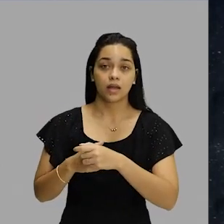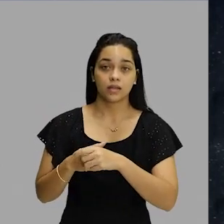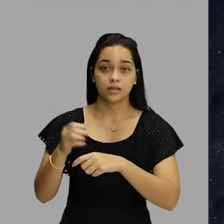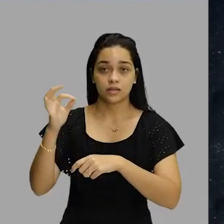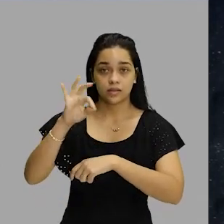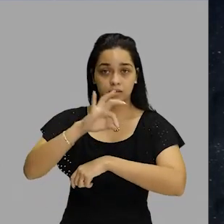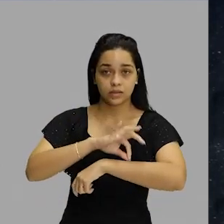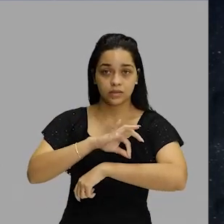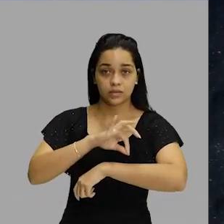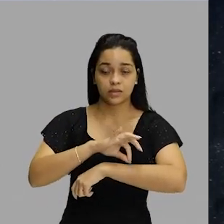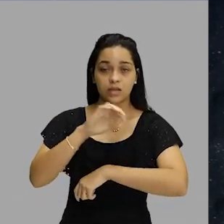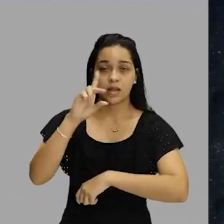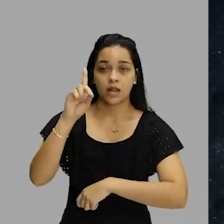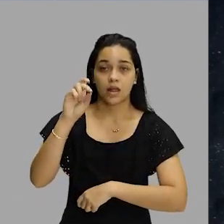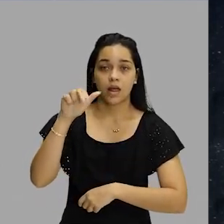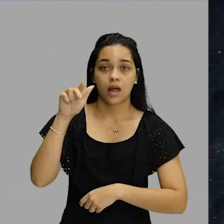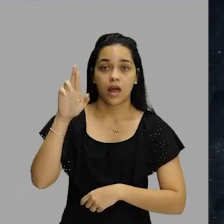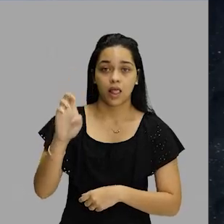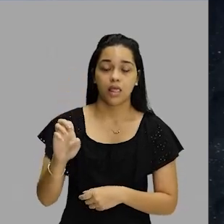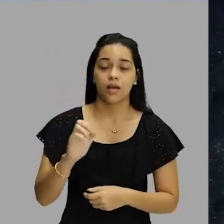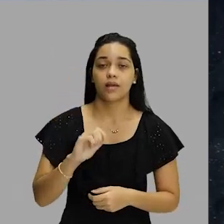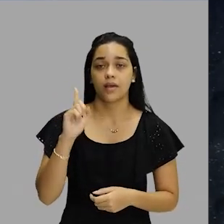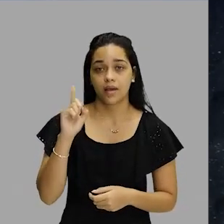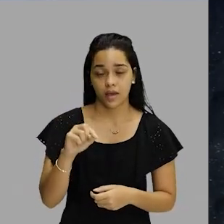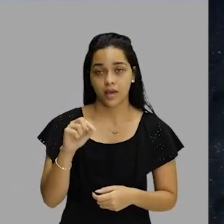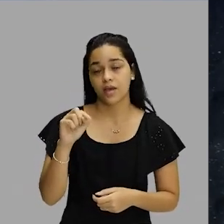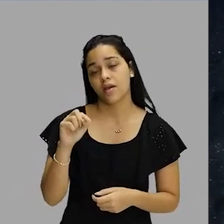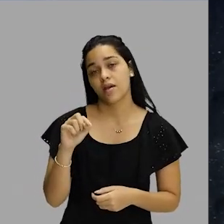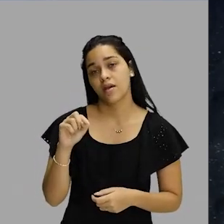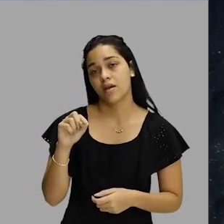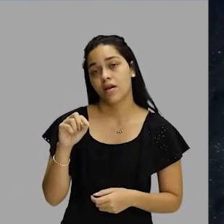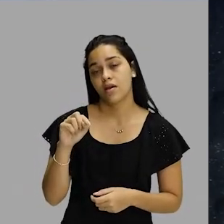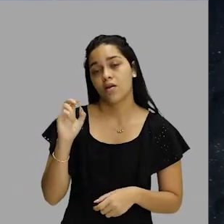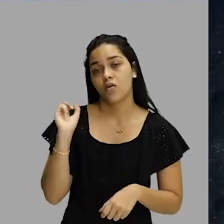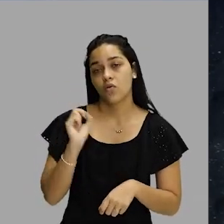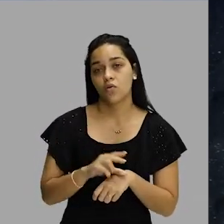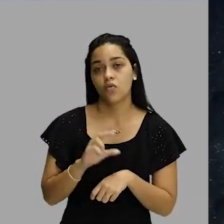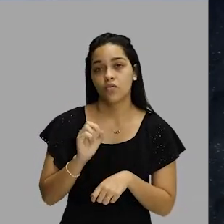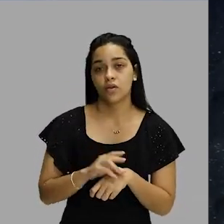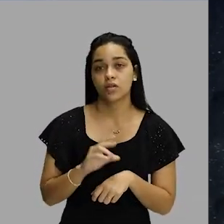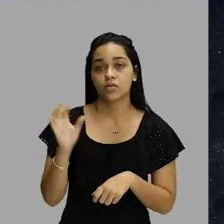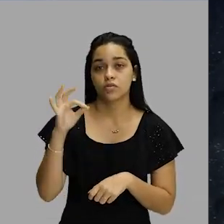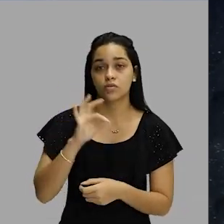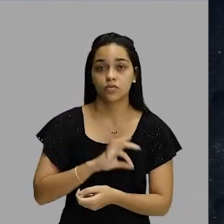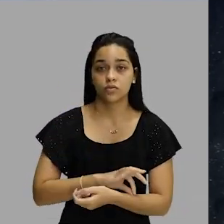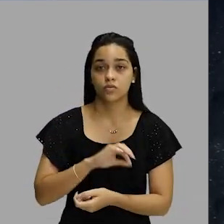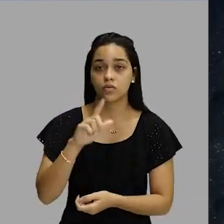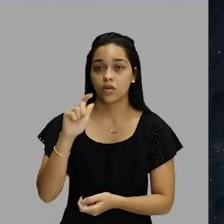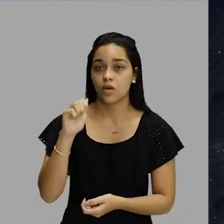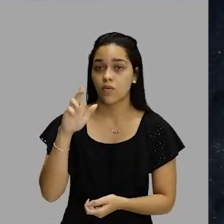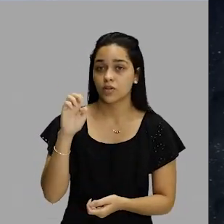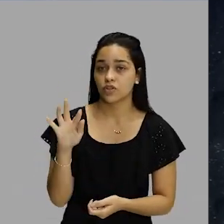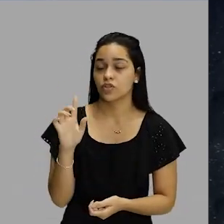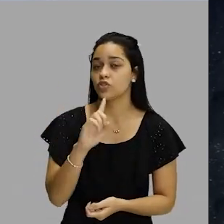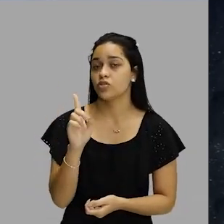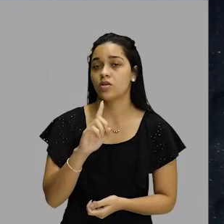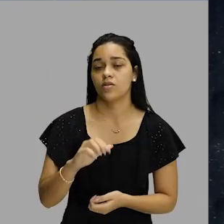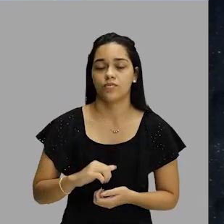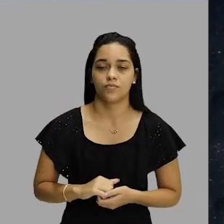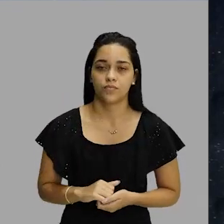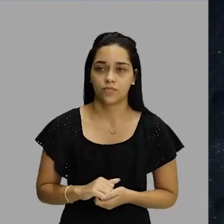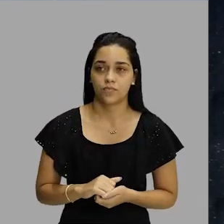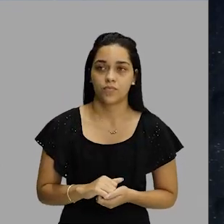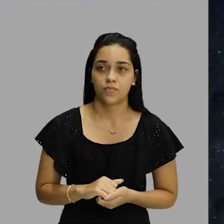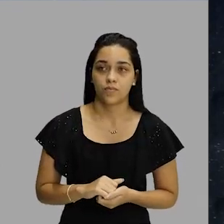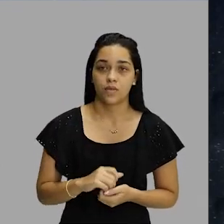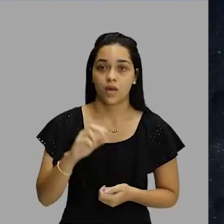né? O vírus da dengue é o agente etiológico. O mosquito da dengue não é o agente etiológico. O mosquito da dengue